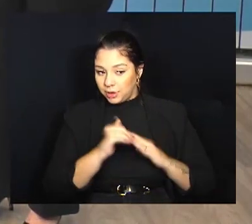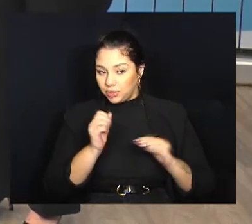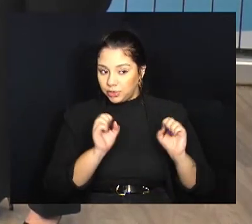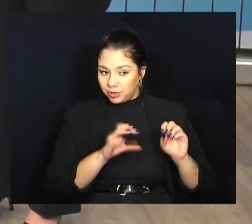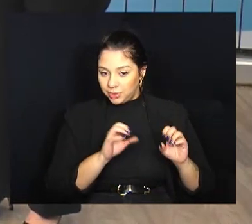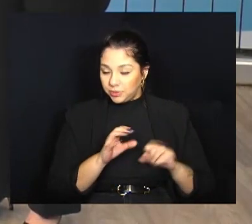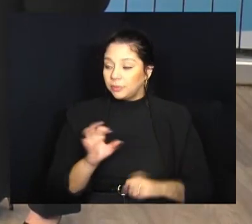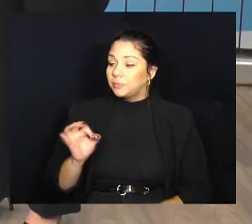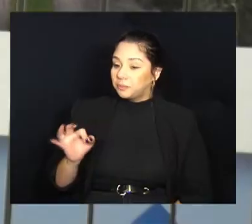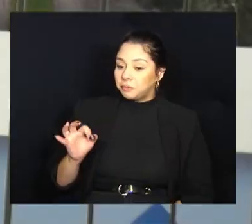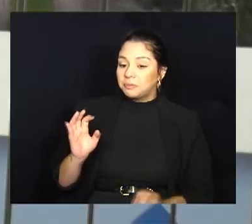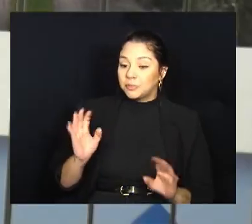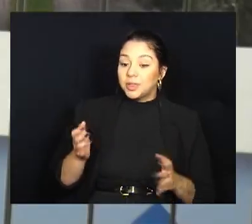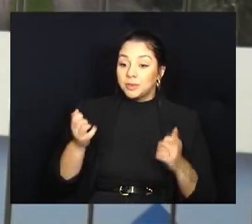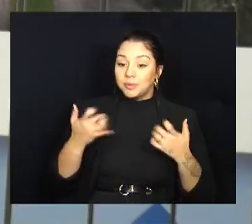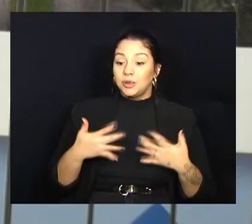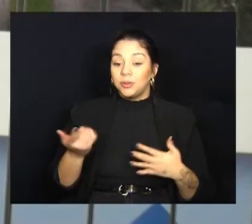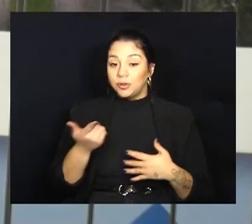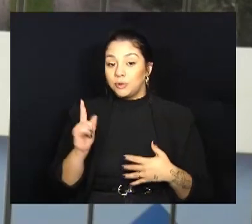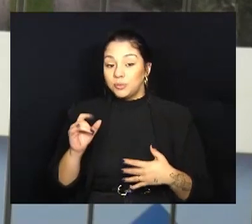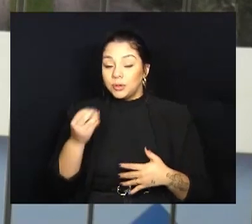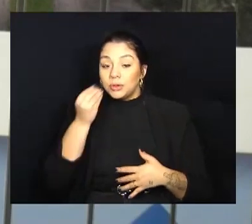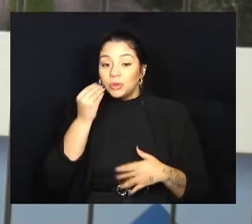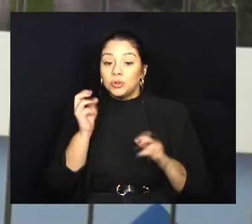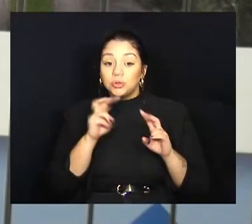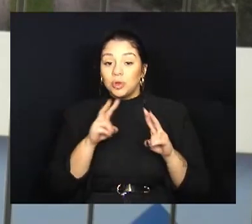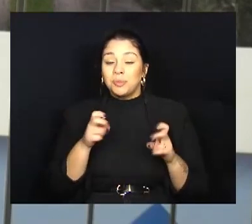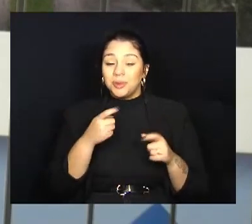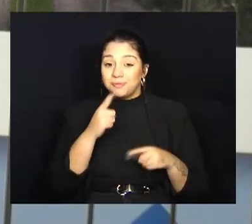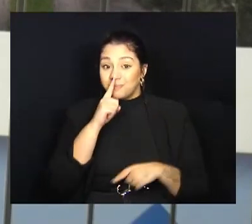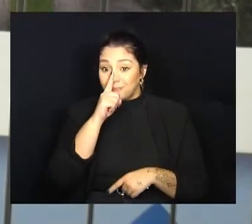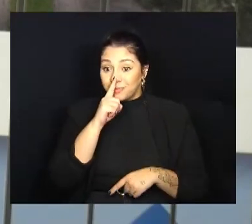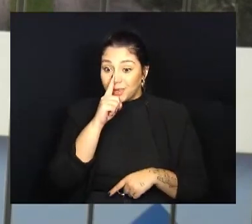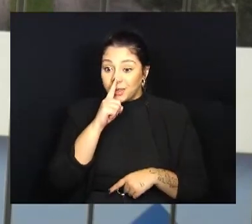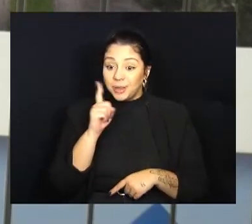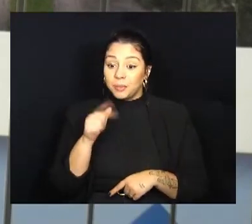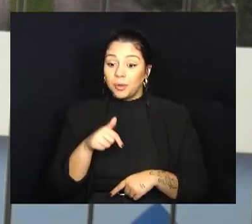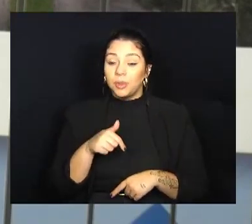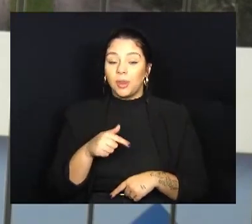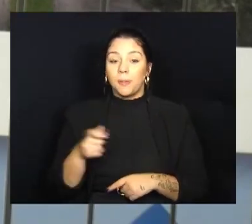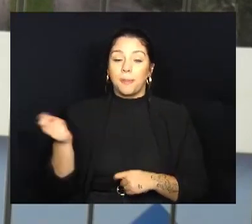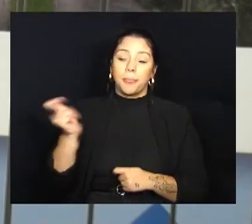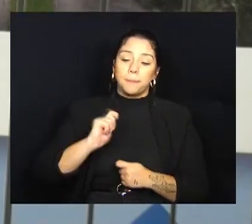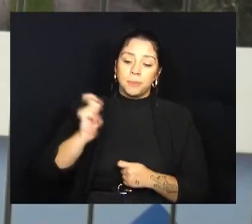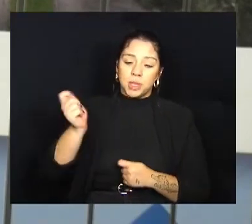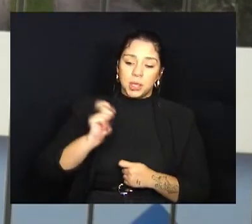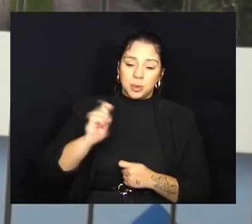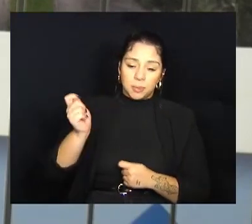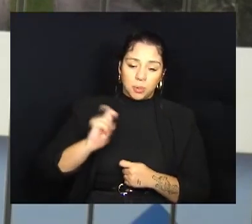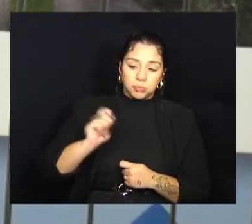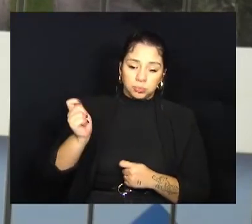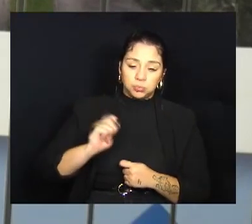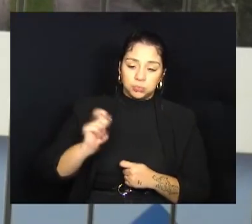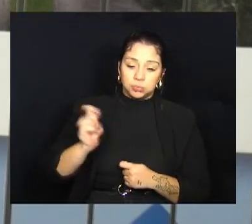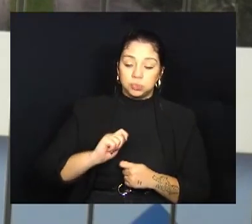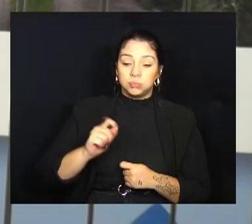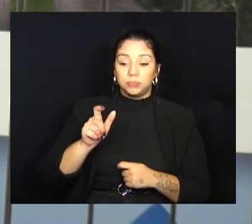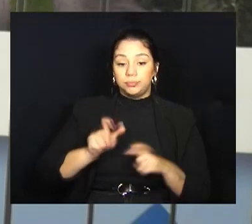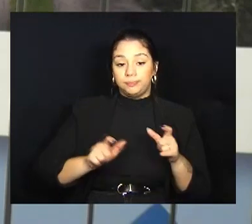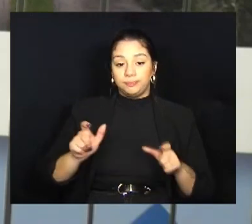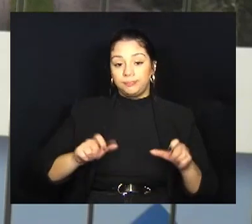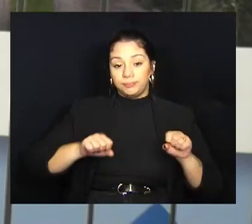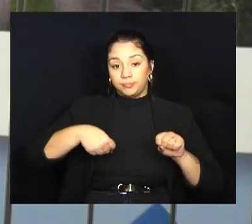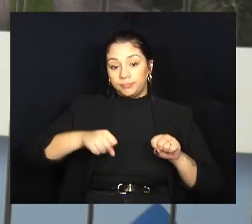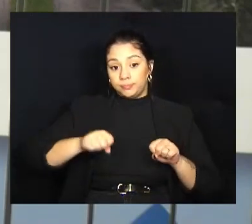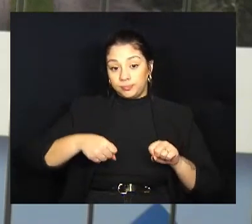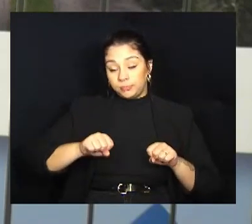em outras oportunidades aqui da questão do perigo, né, das linhas de pipa para os motociclistas. Por isso, a